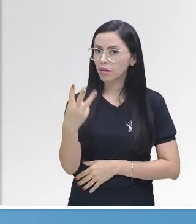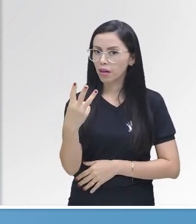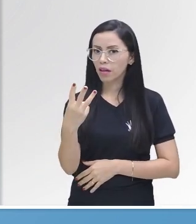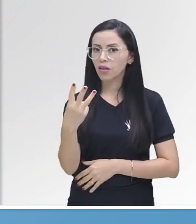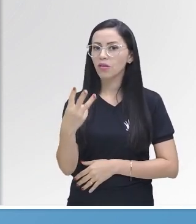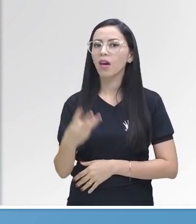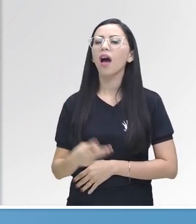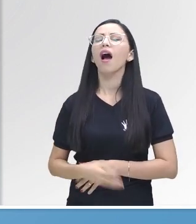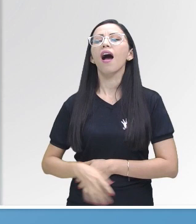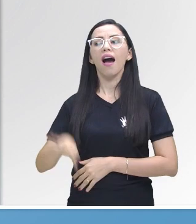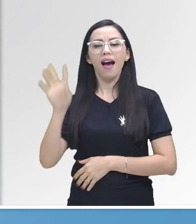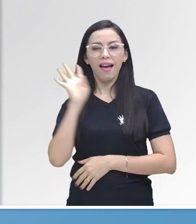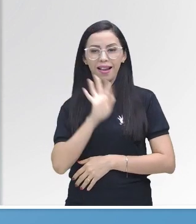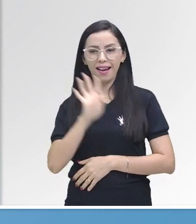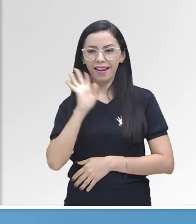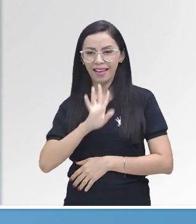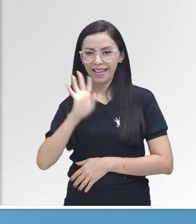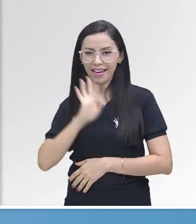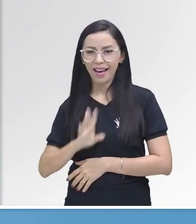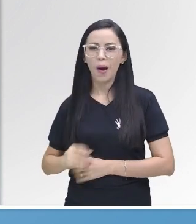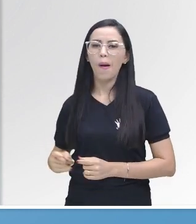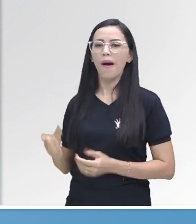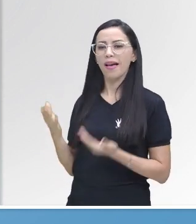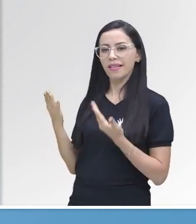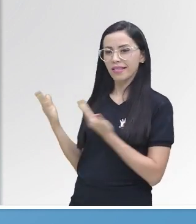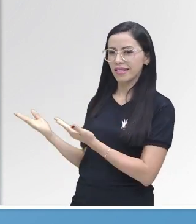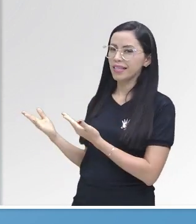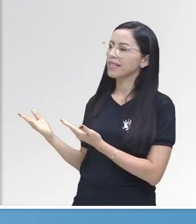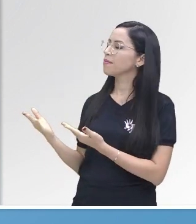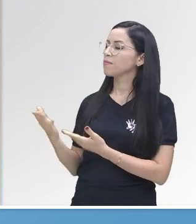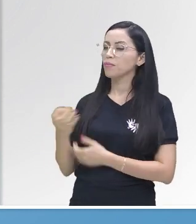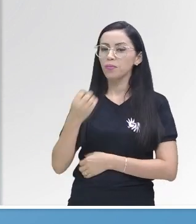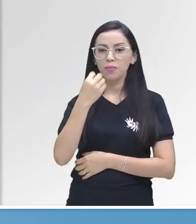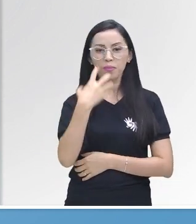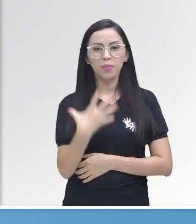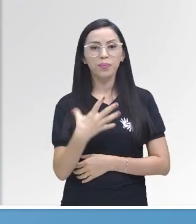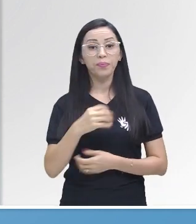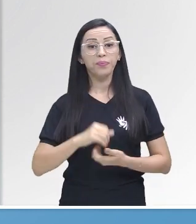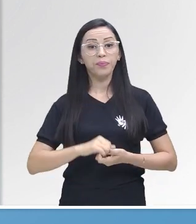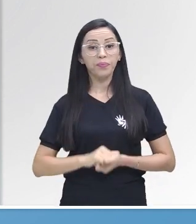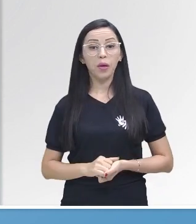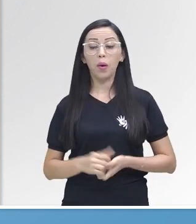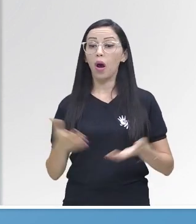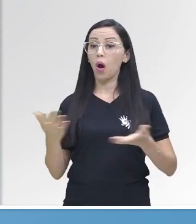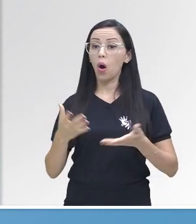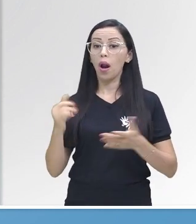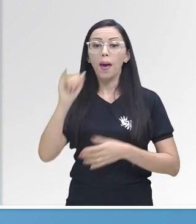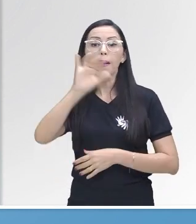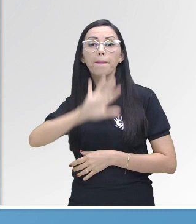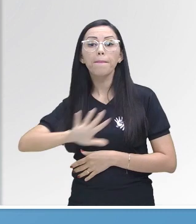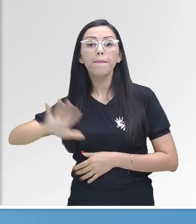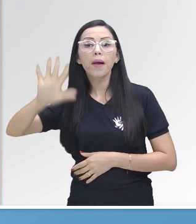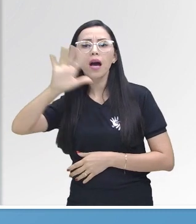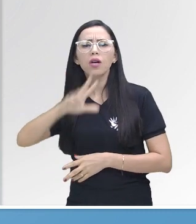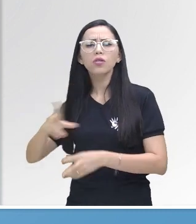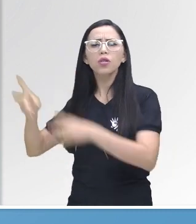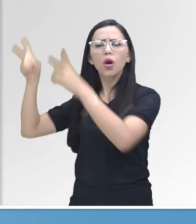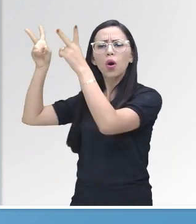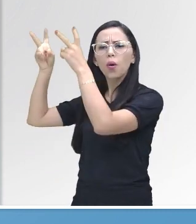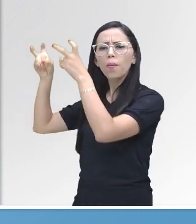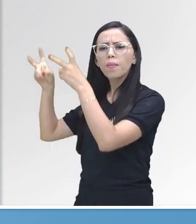Ah, que legal! Essa daqui foi muito divertida mesmo, né? Observe as imagens e registre a medida